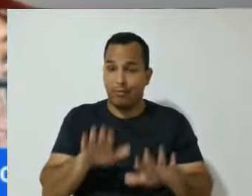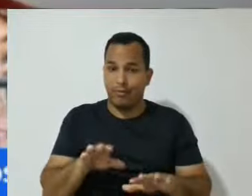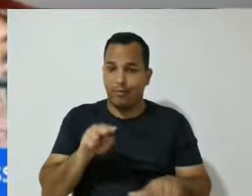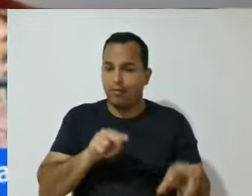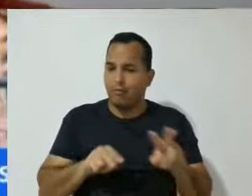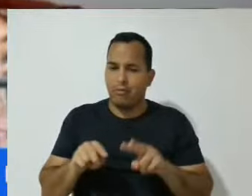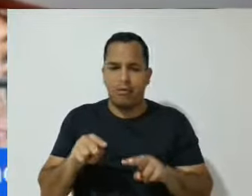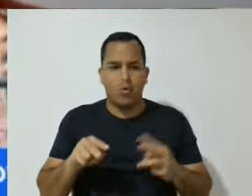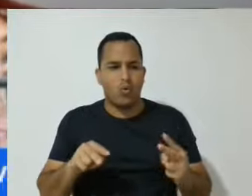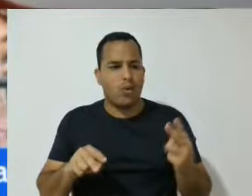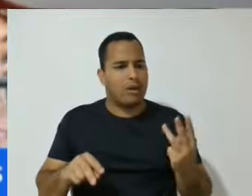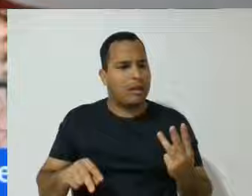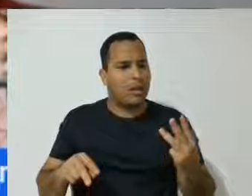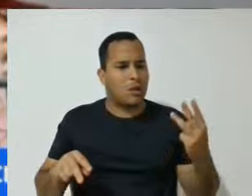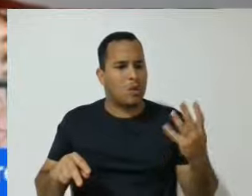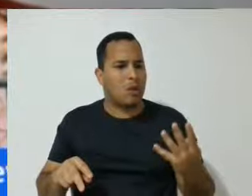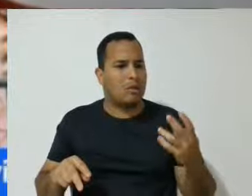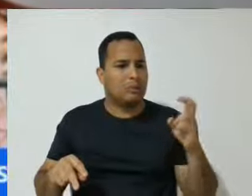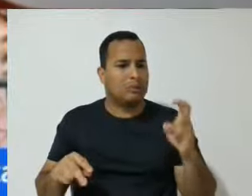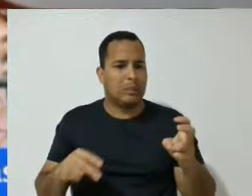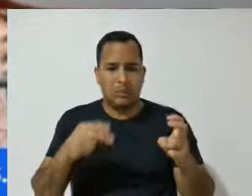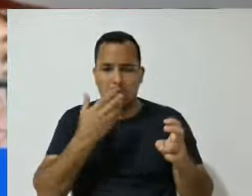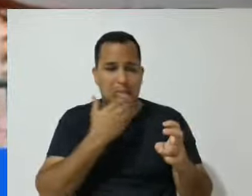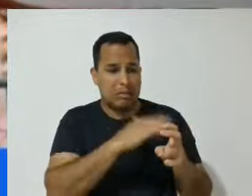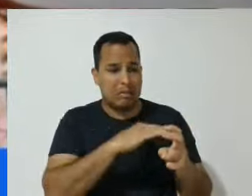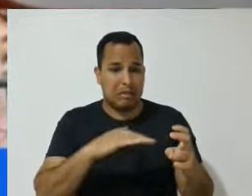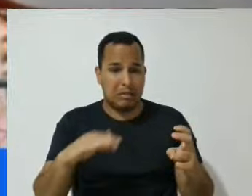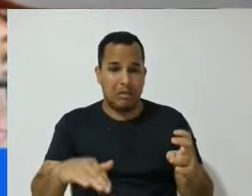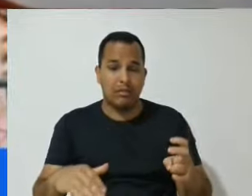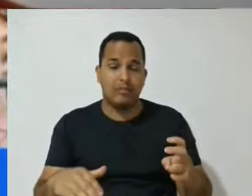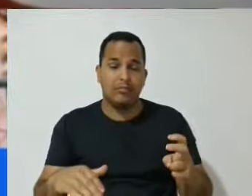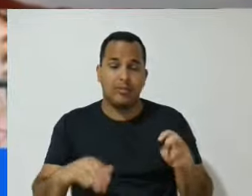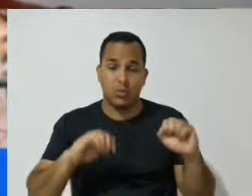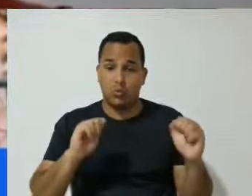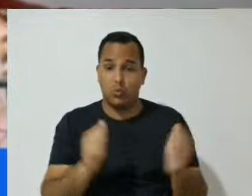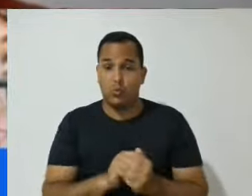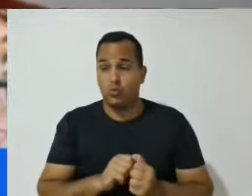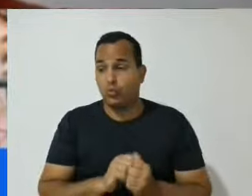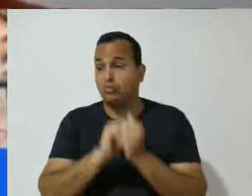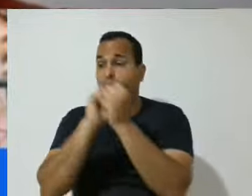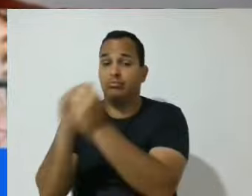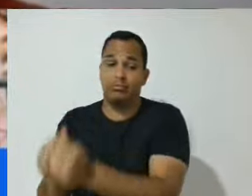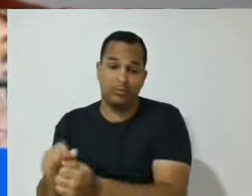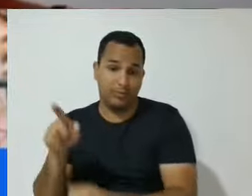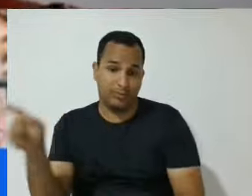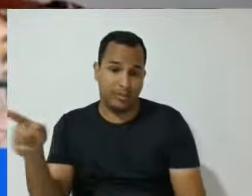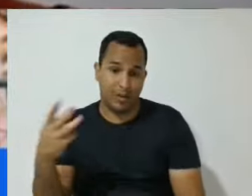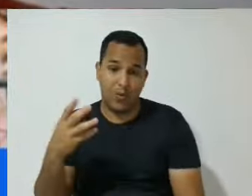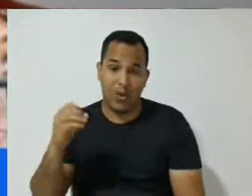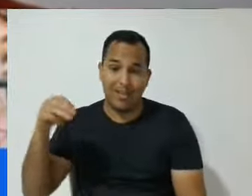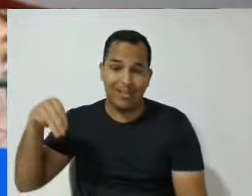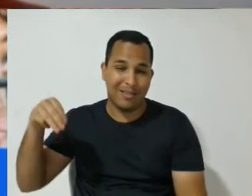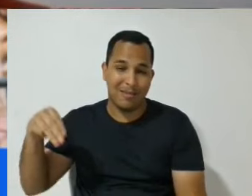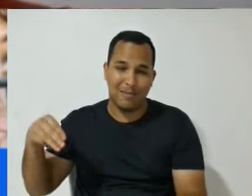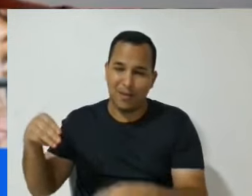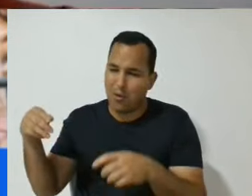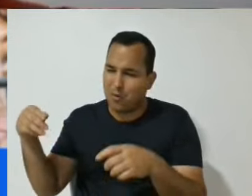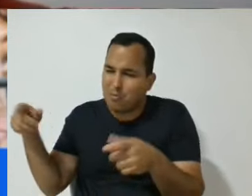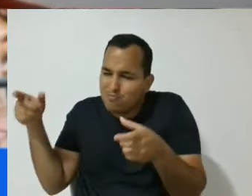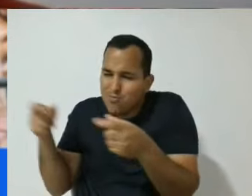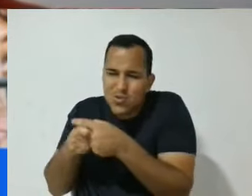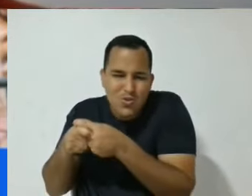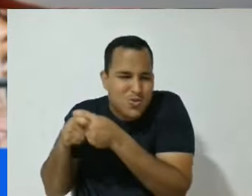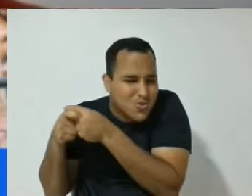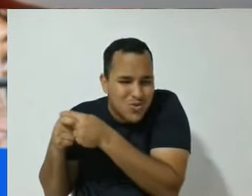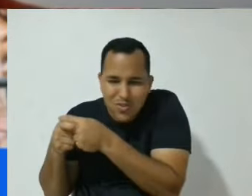4, 5, né? Era uma meninada que, ao mesmo tempo, ocupava aqueles 40 metros quadrados, mas também chamava os